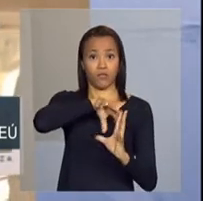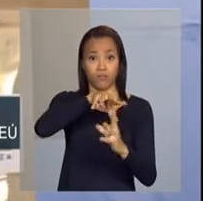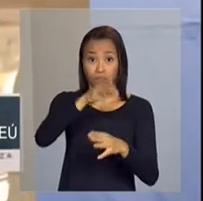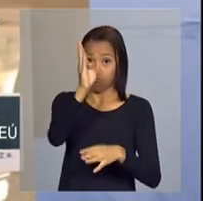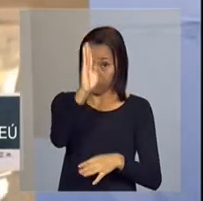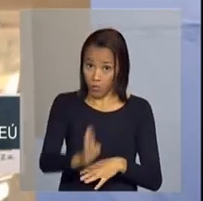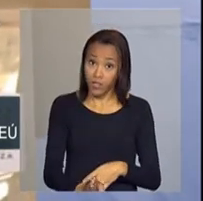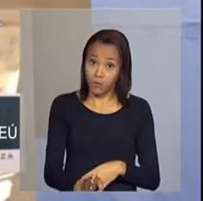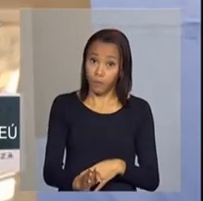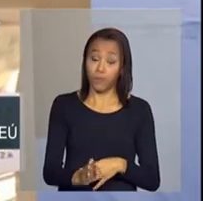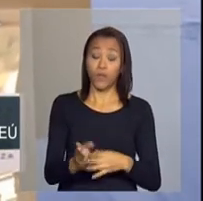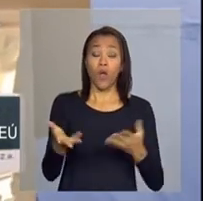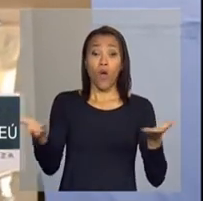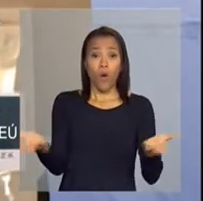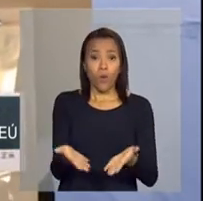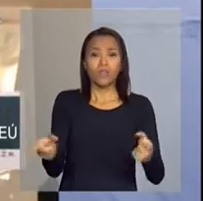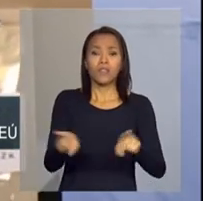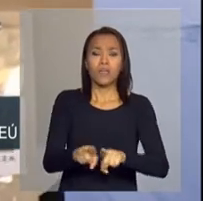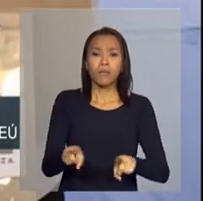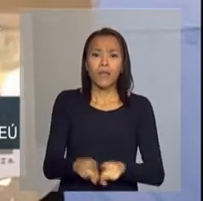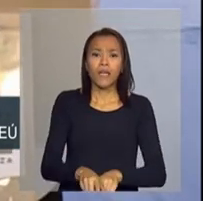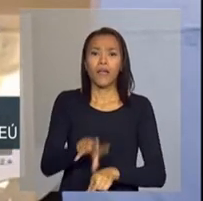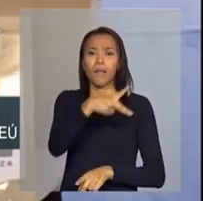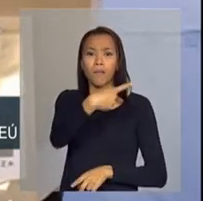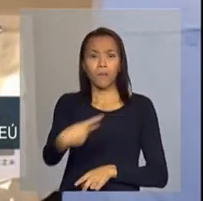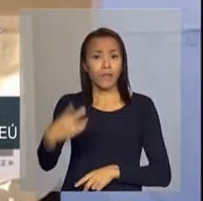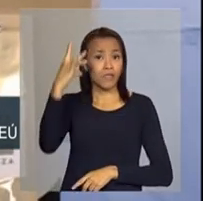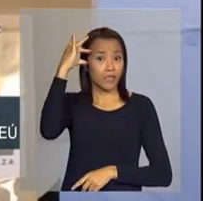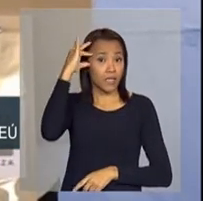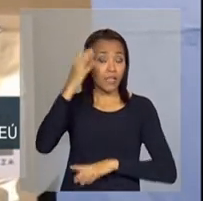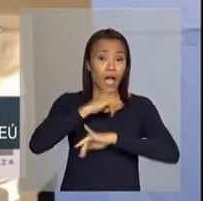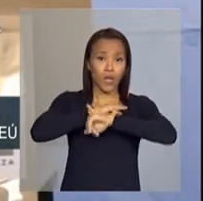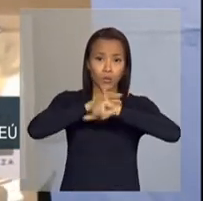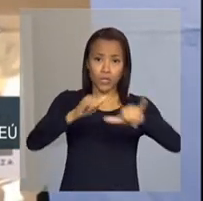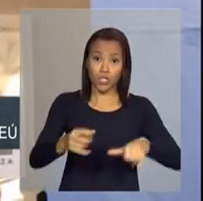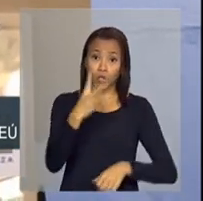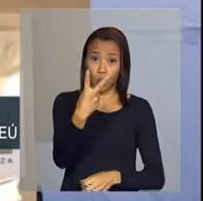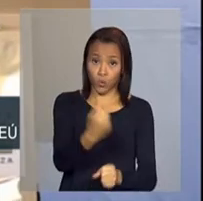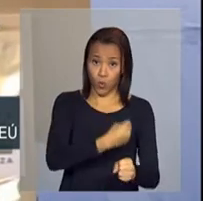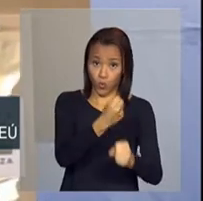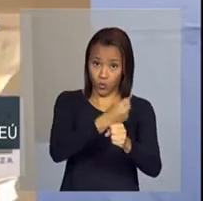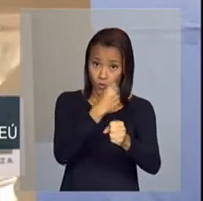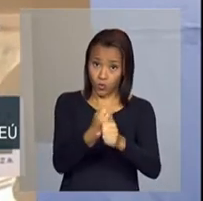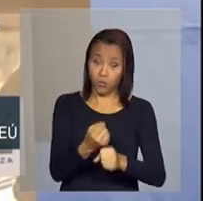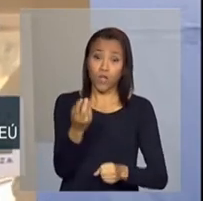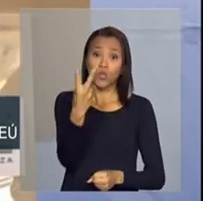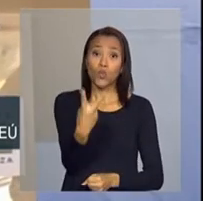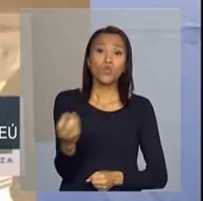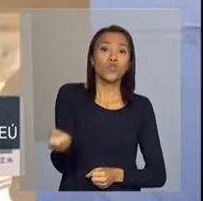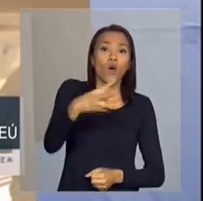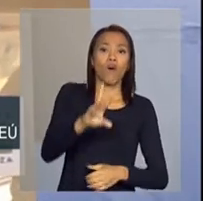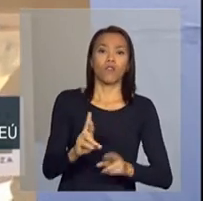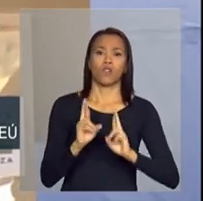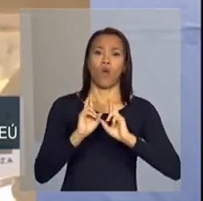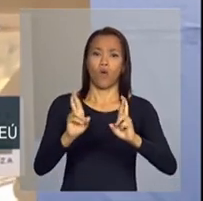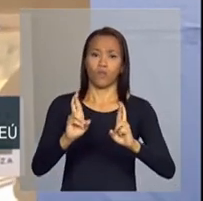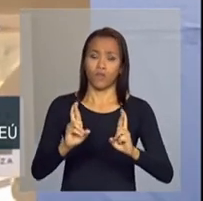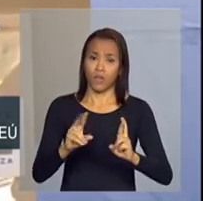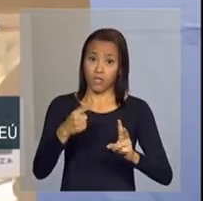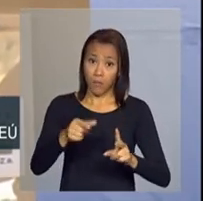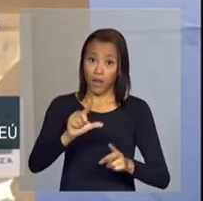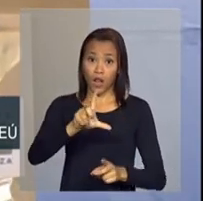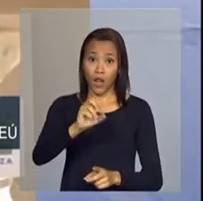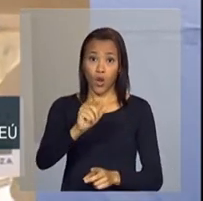também, a nossa presidenta anuncia recursos para duas obras rodoviárias fundamentais para a